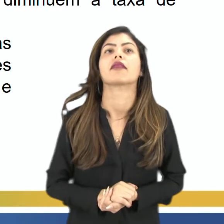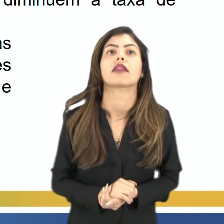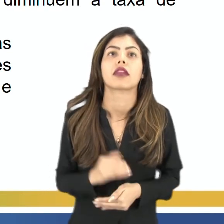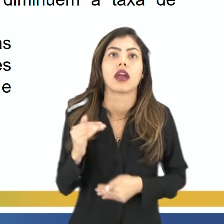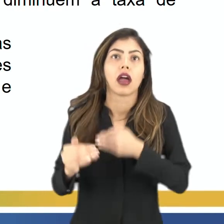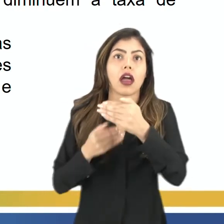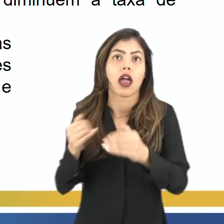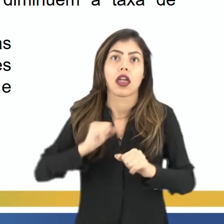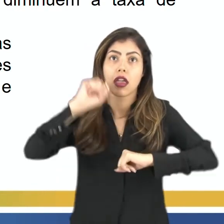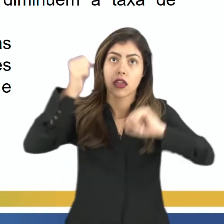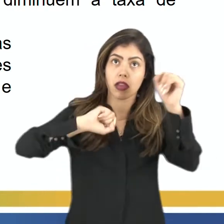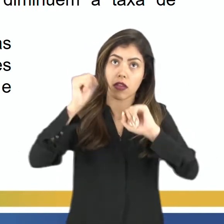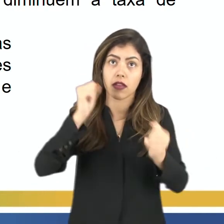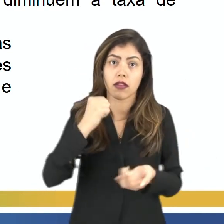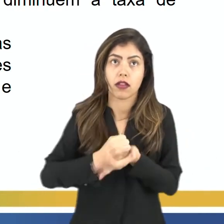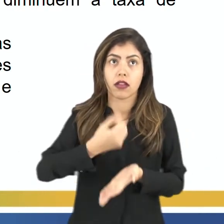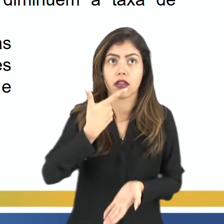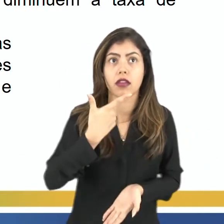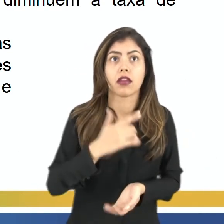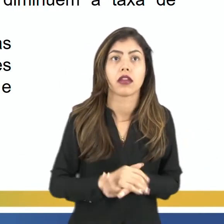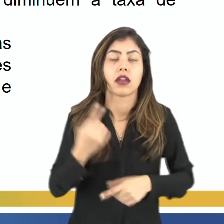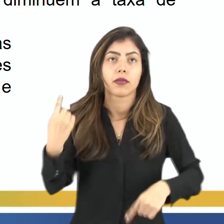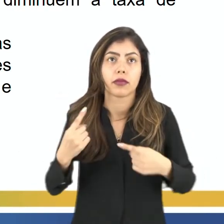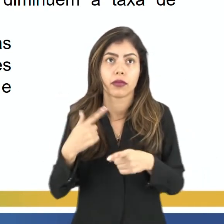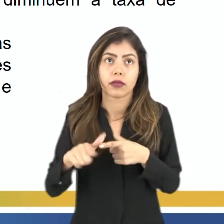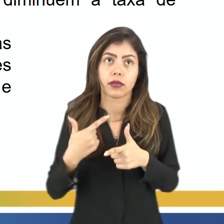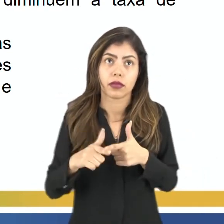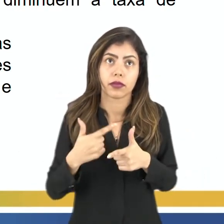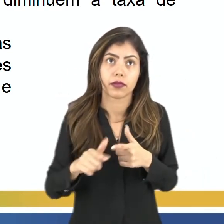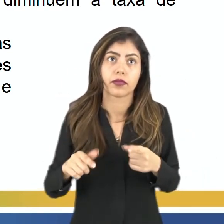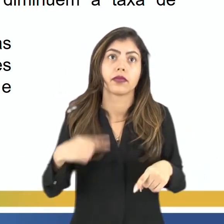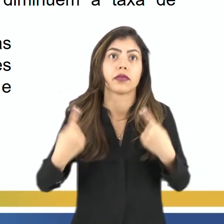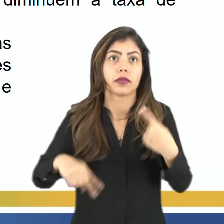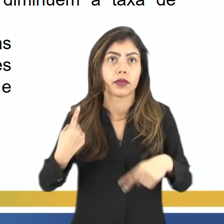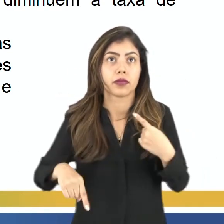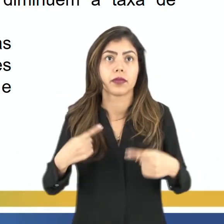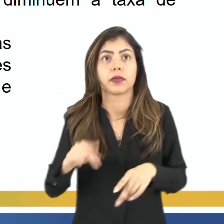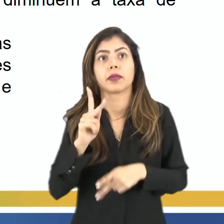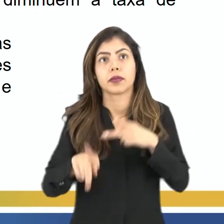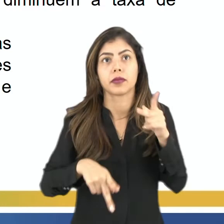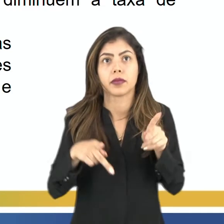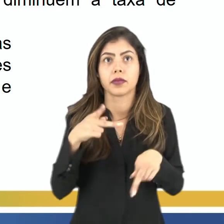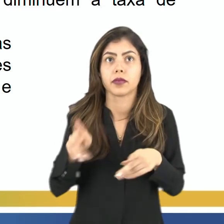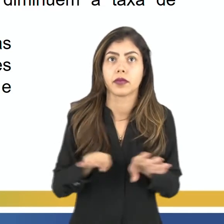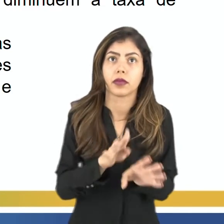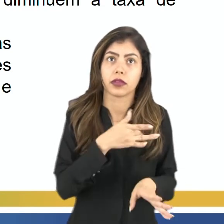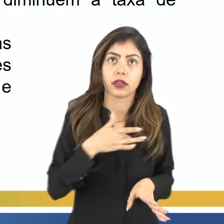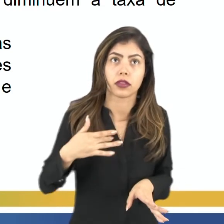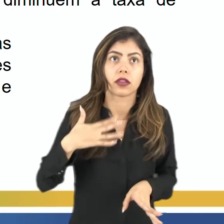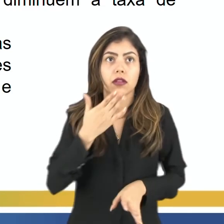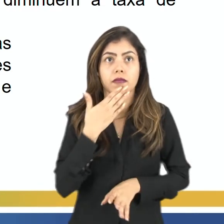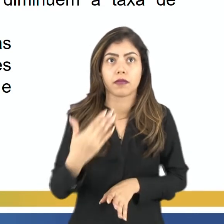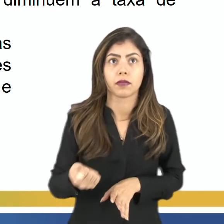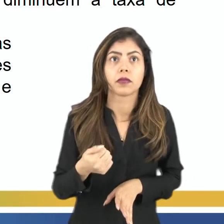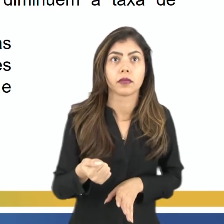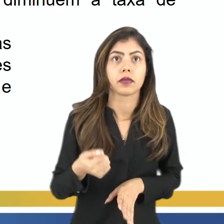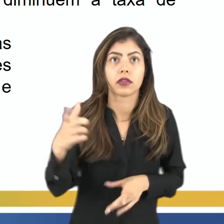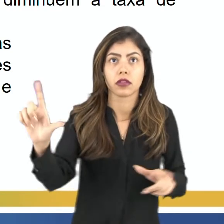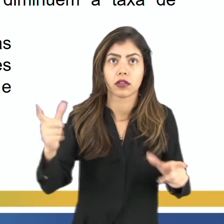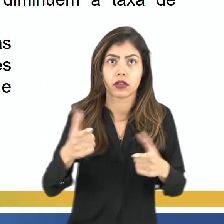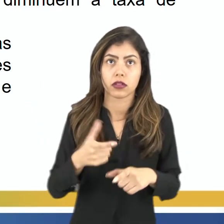relação, tá? Avanços na medicina e da indústria farmacêutica, nas políticas públicas de saúde e melhores condições